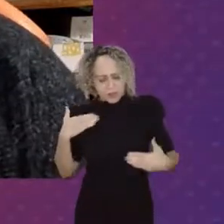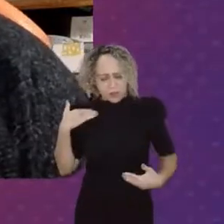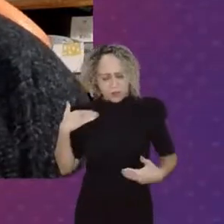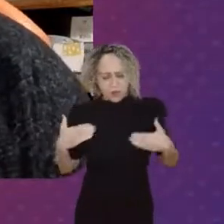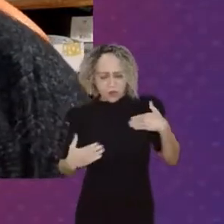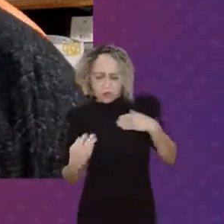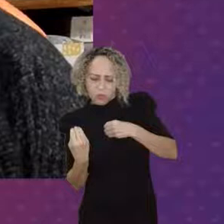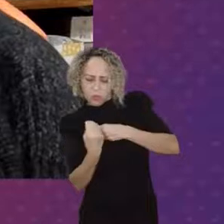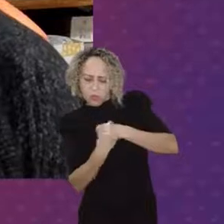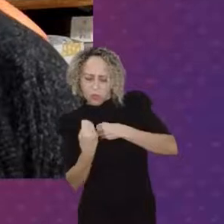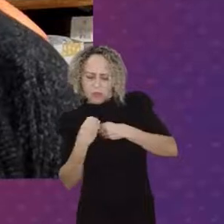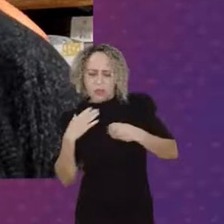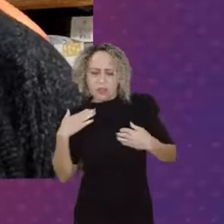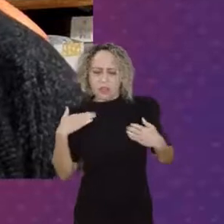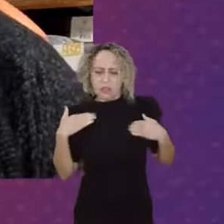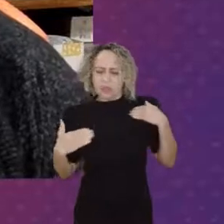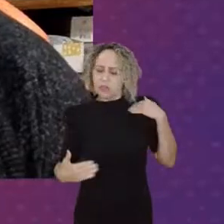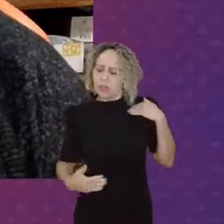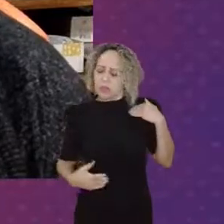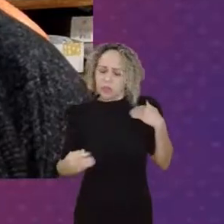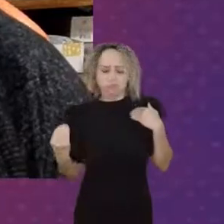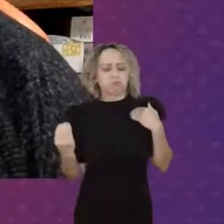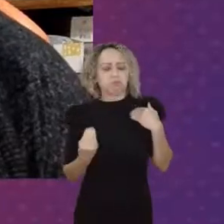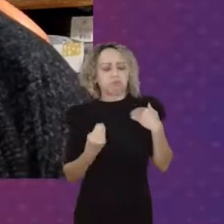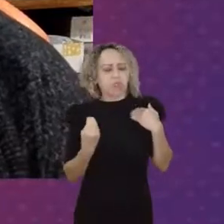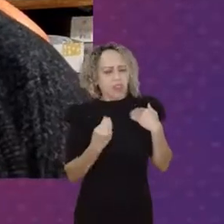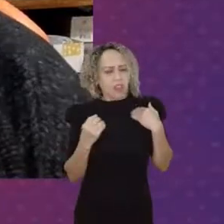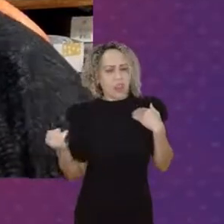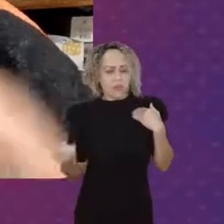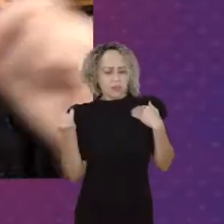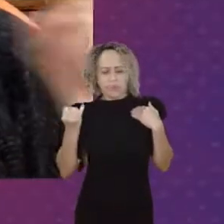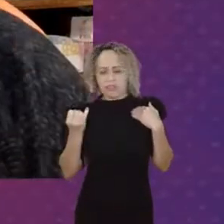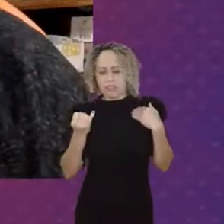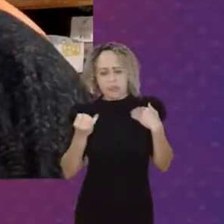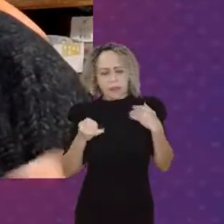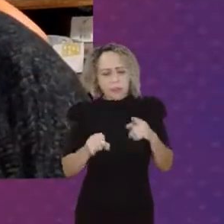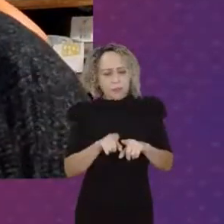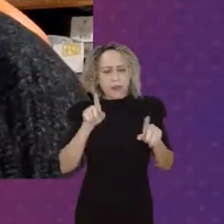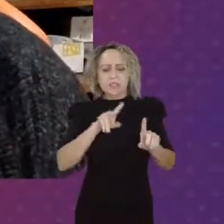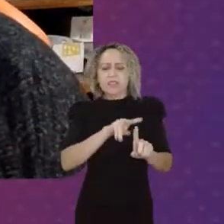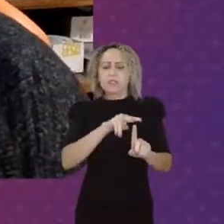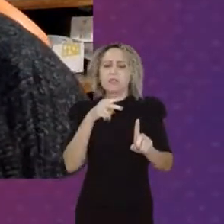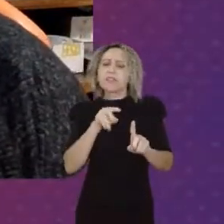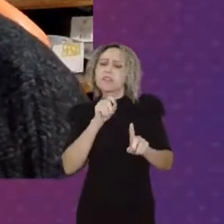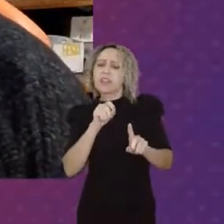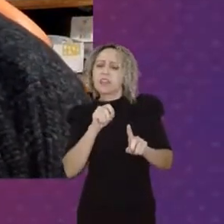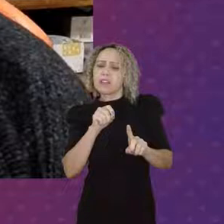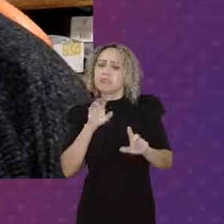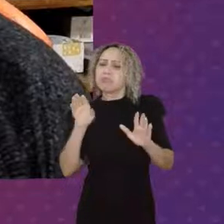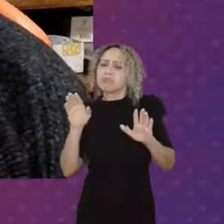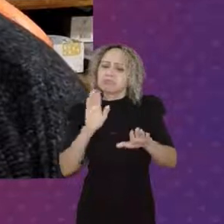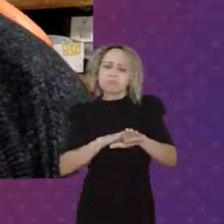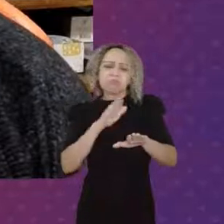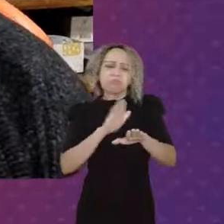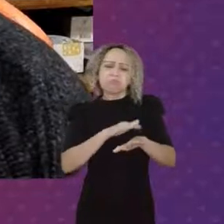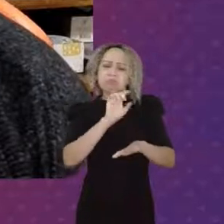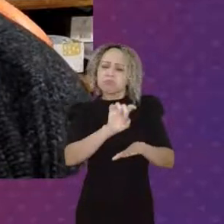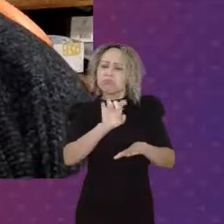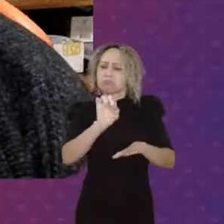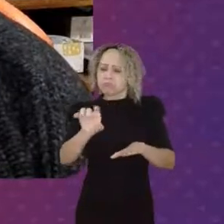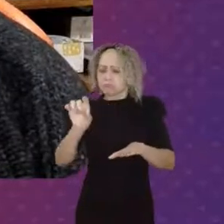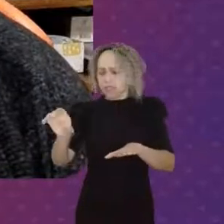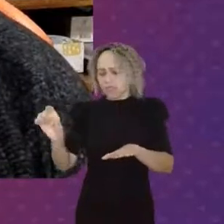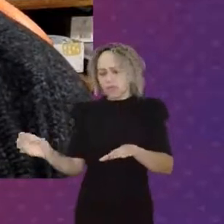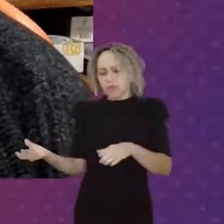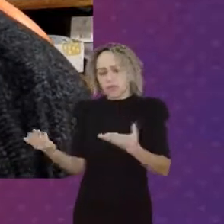nosso corpo, mas isso é uma perspectiva individual dentro de um contexto coletivo no qual você está inserida